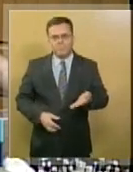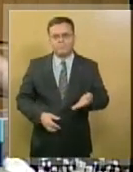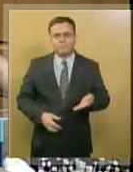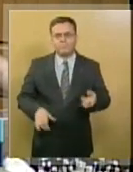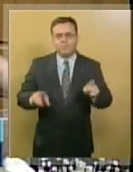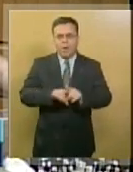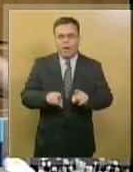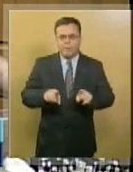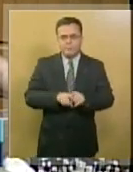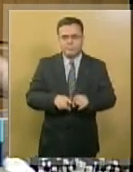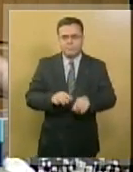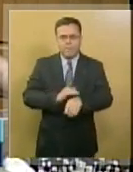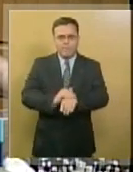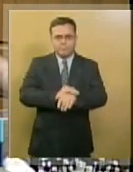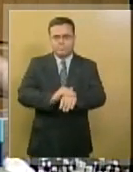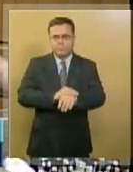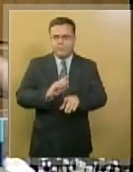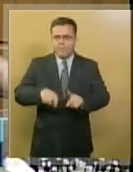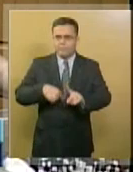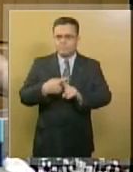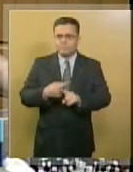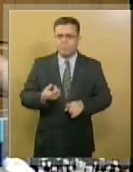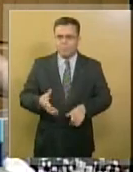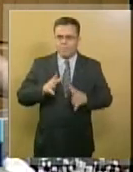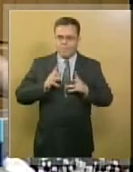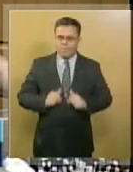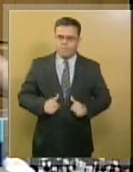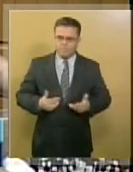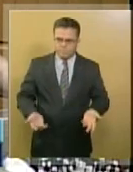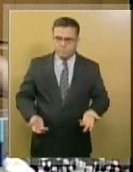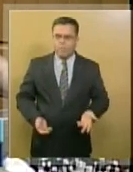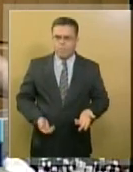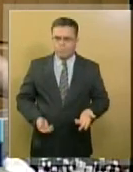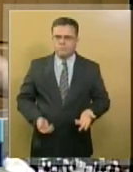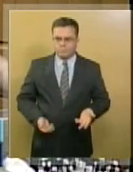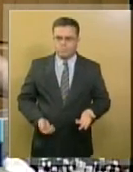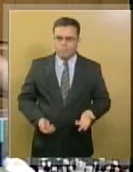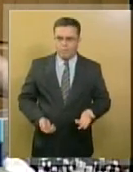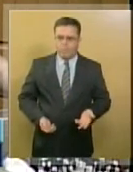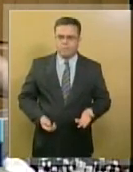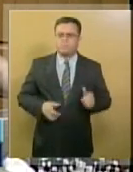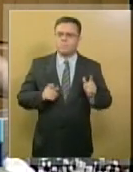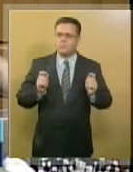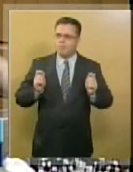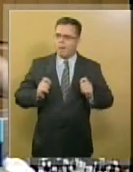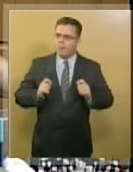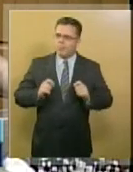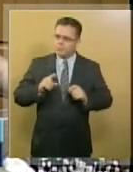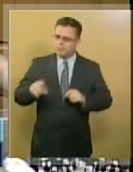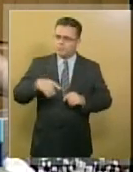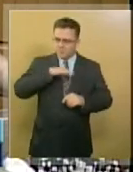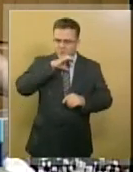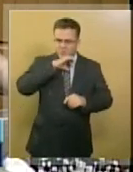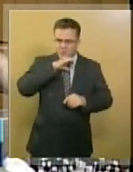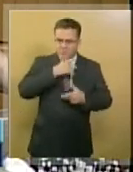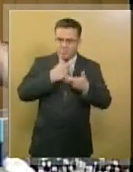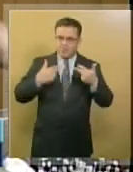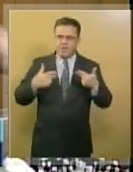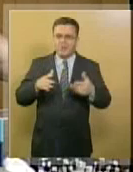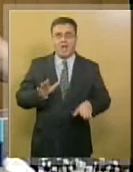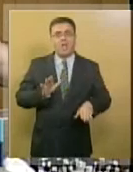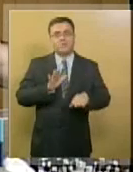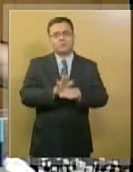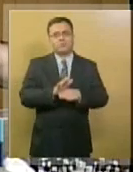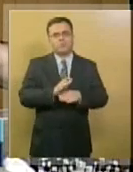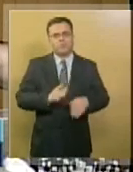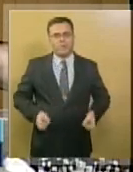produto de limpeza aumenta o consumo na casa de quem adota. Então, esse animal é transformado num gerador de renda. E é isso que nós